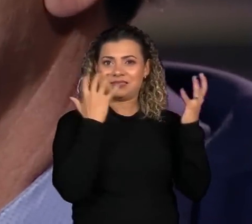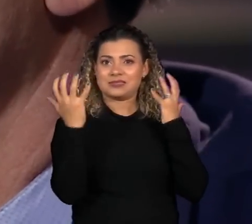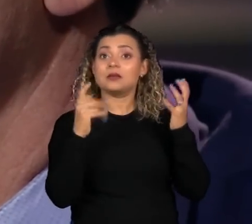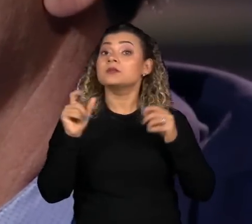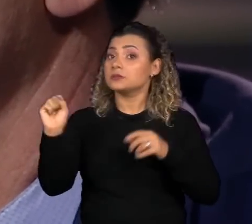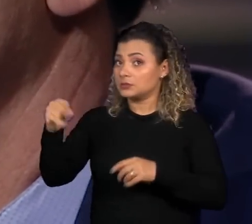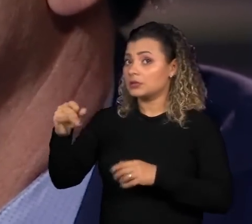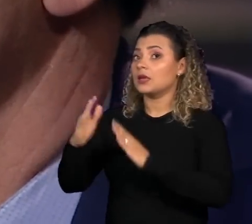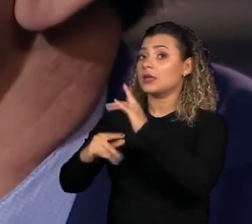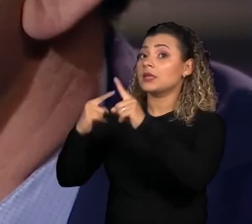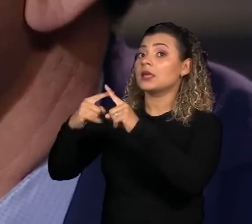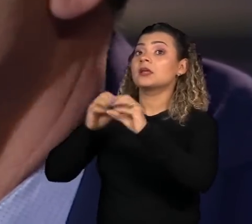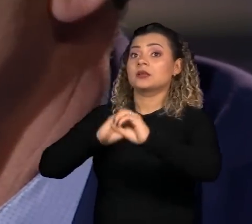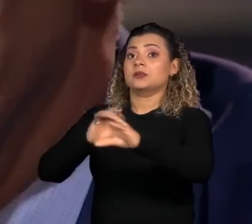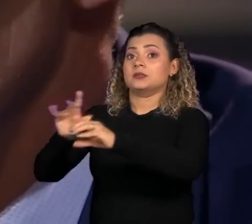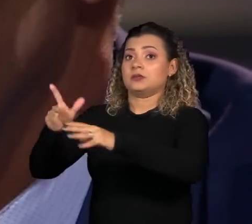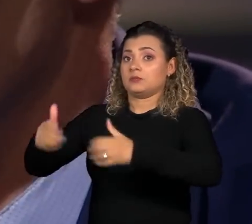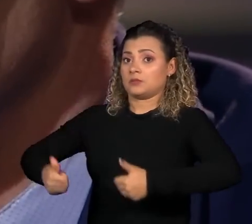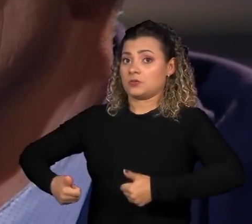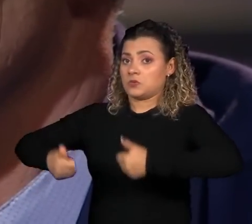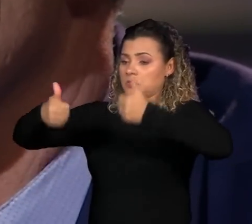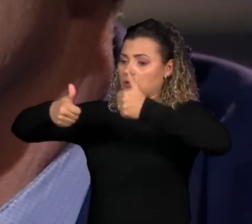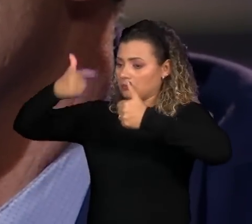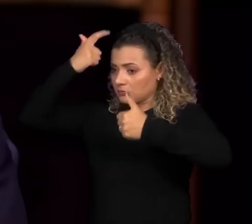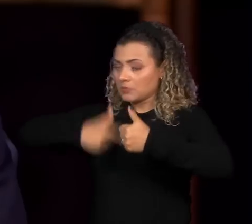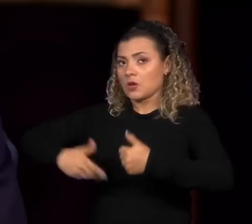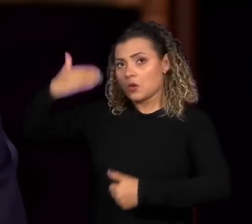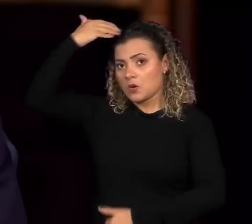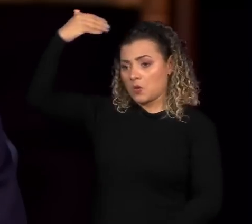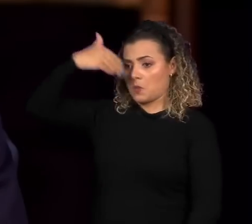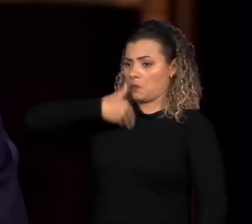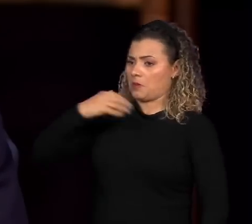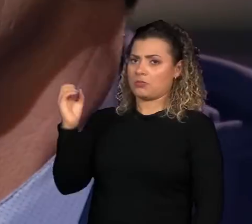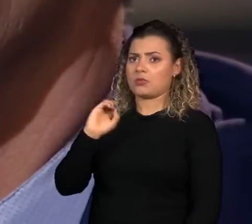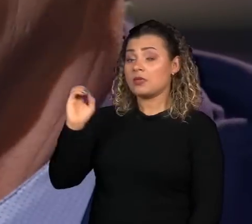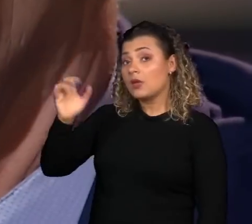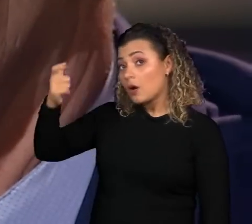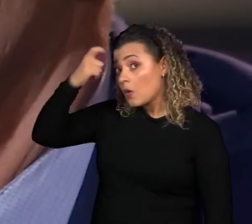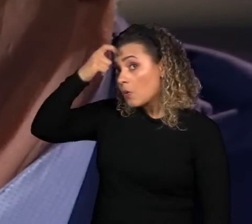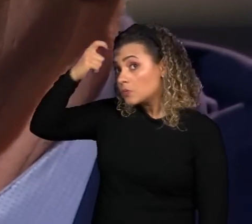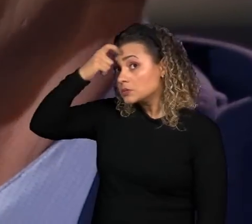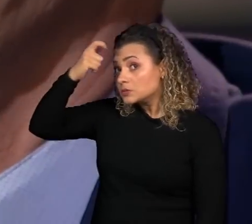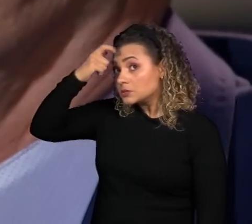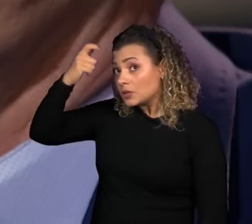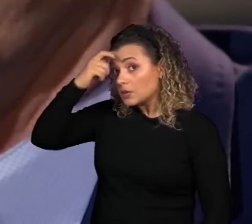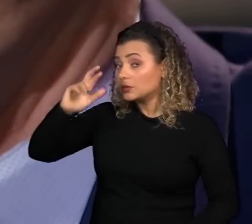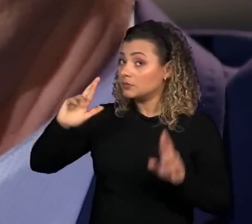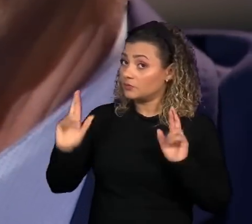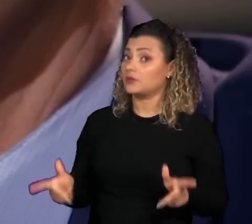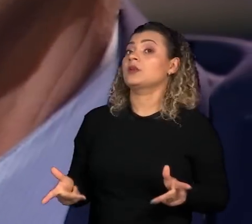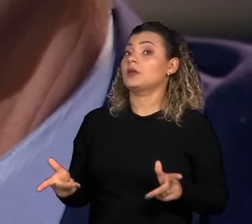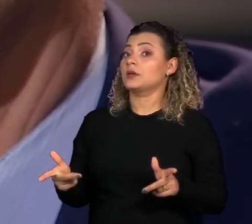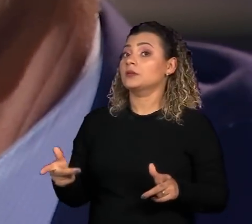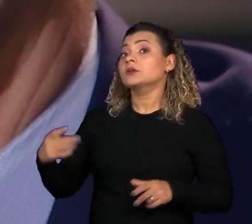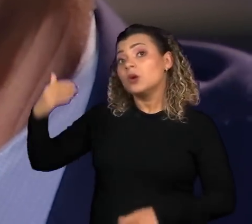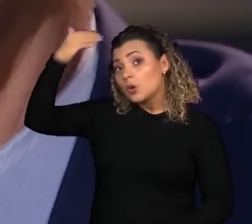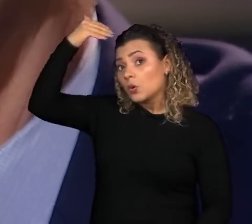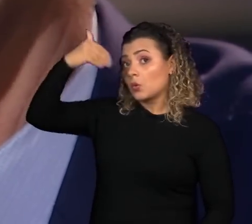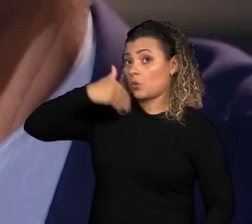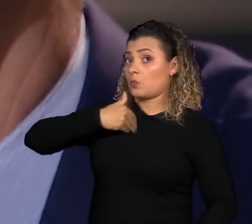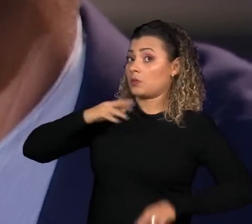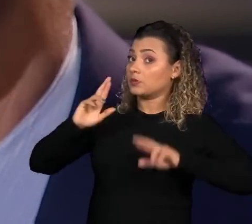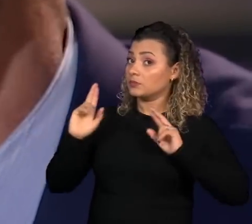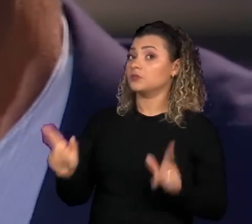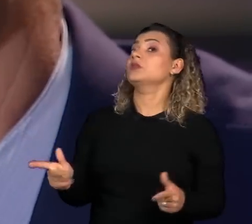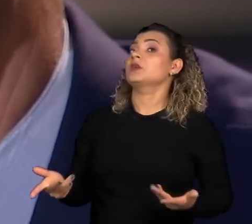superá-la. Para superá-la? Sim, a culpa nunca não é é para você ficar positiva. culpado. Não, a consciência do erro é uma coisa, o sentimento de culpa é outra. O